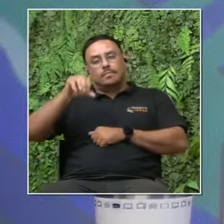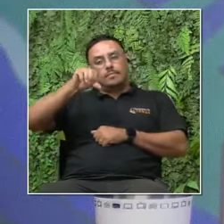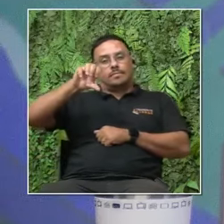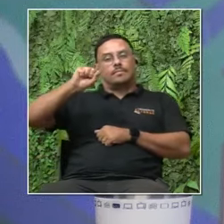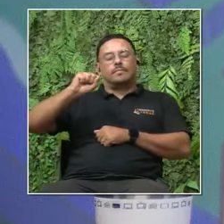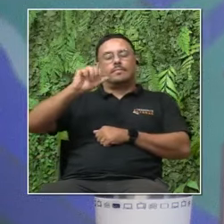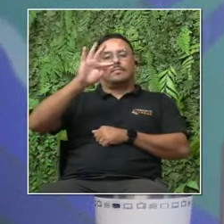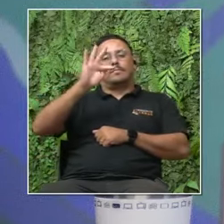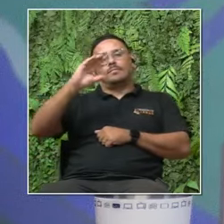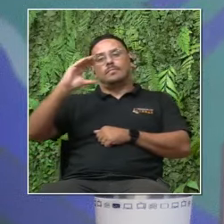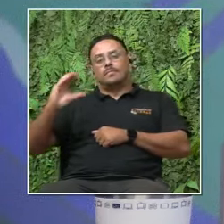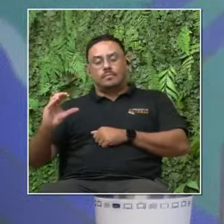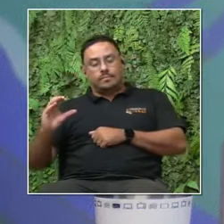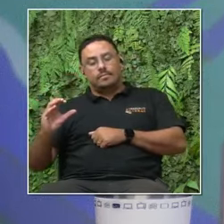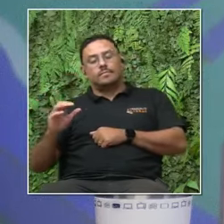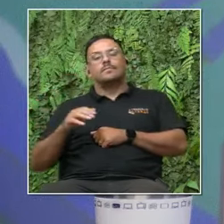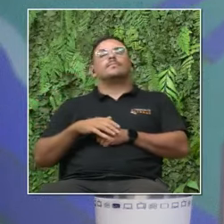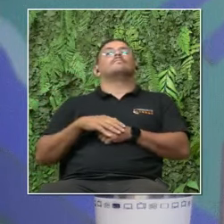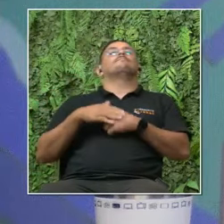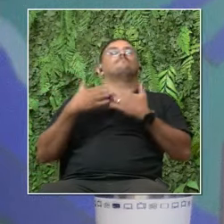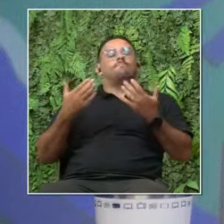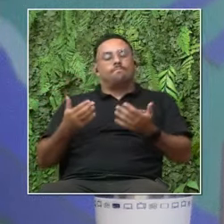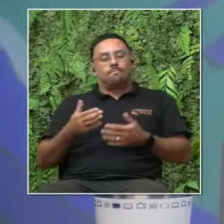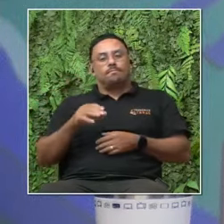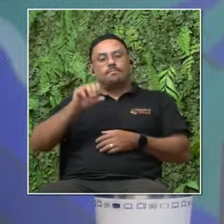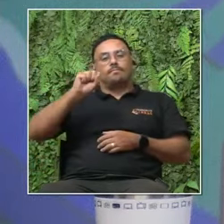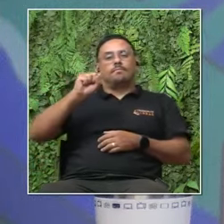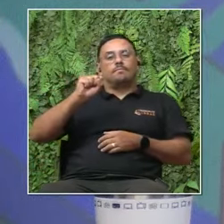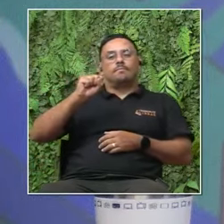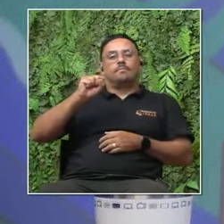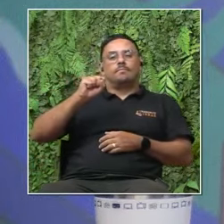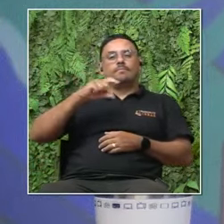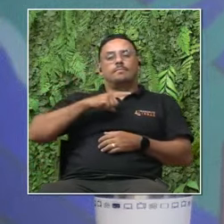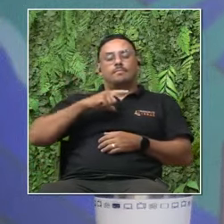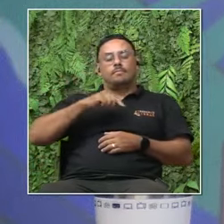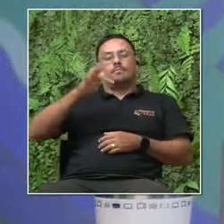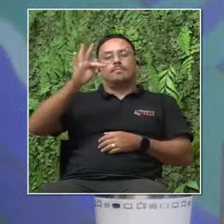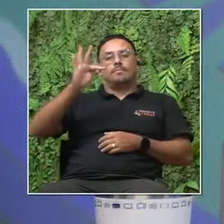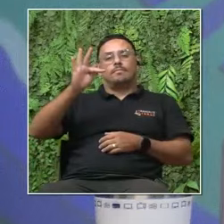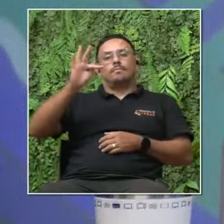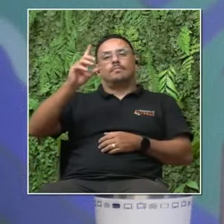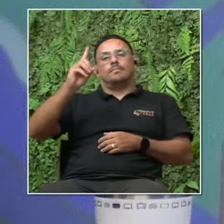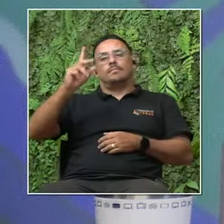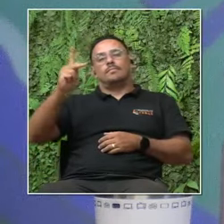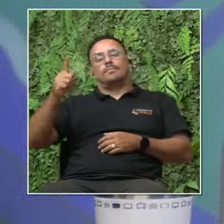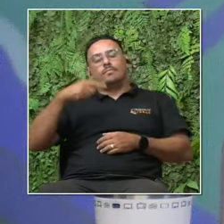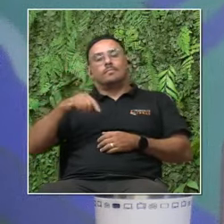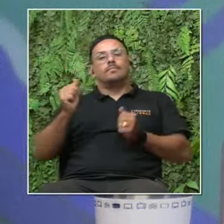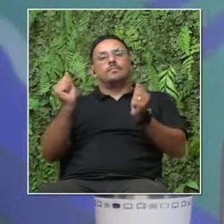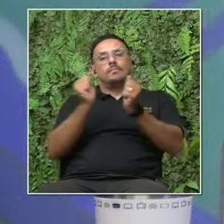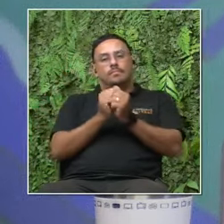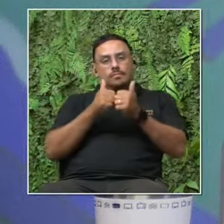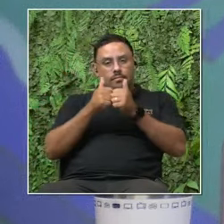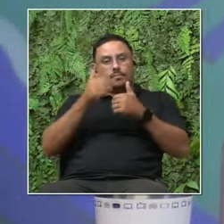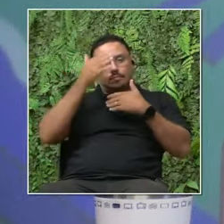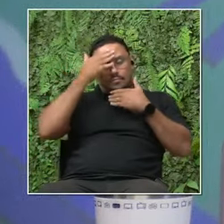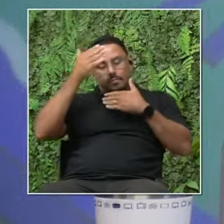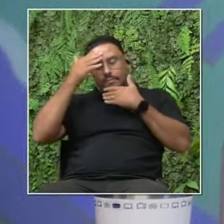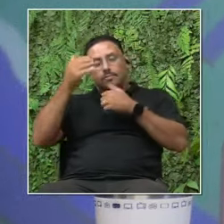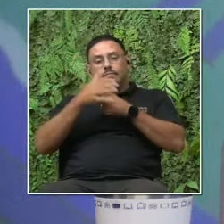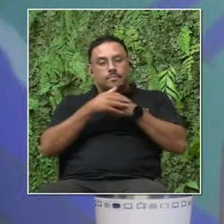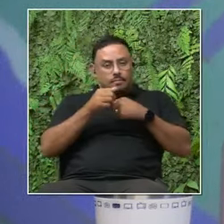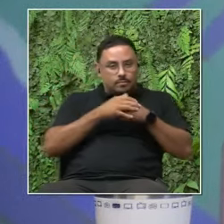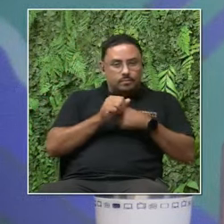98 Futebol Clube e às 8 horas da noite tem o FDP e a gente tá sempre junto obrigado pelo